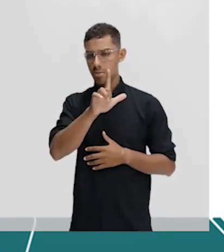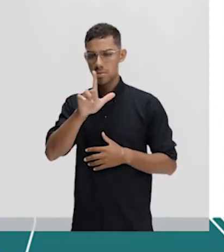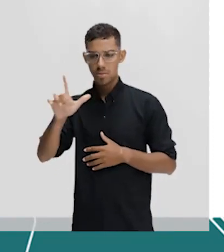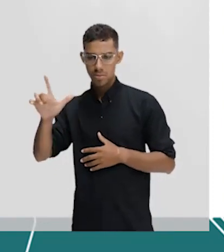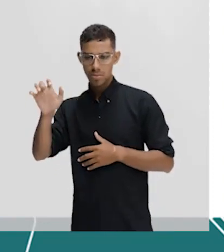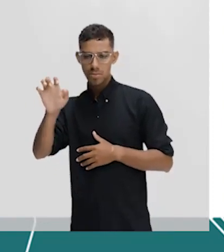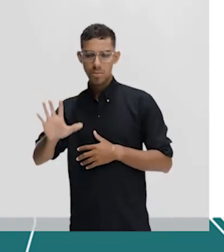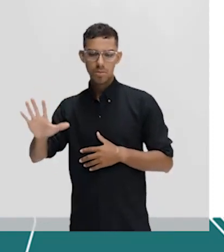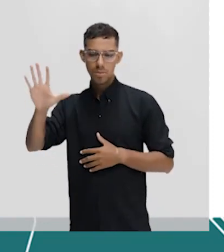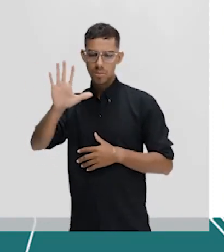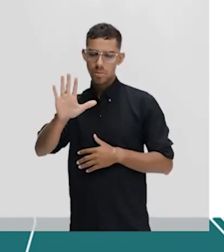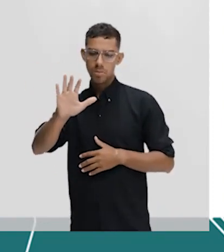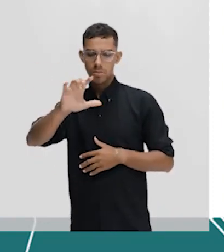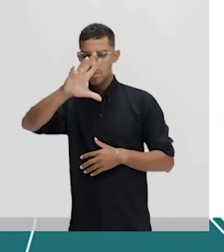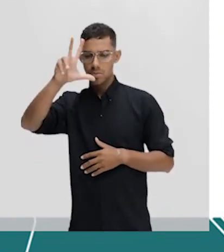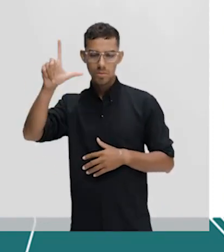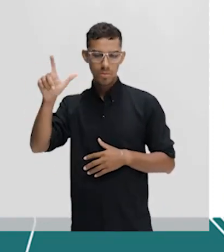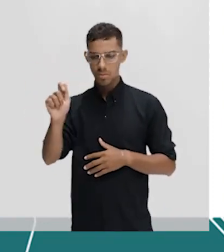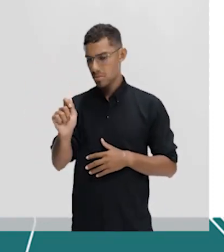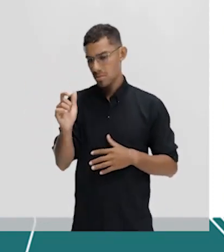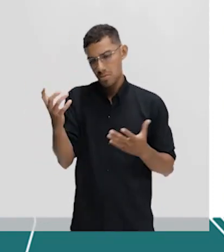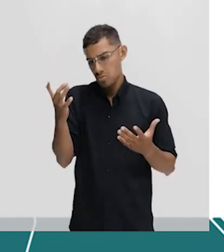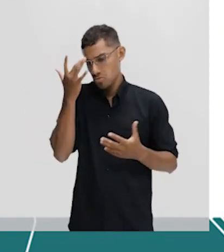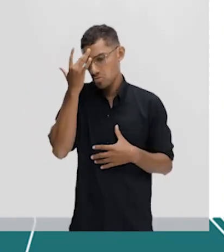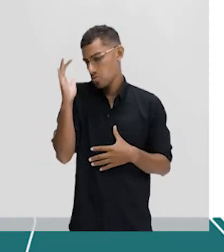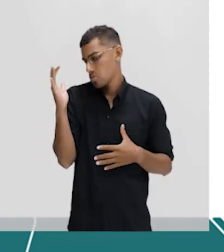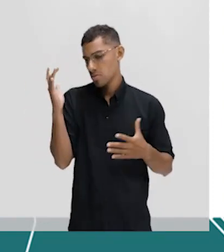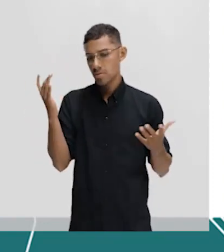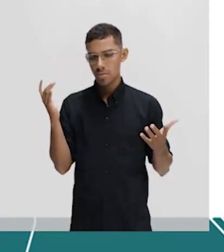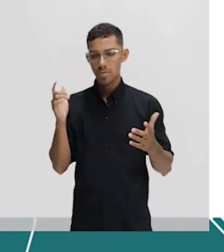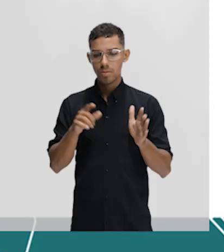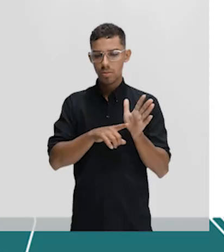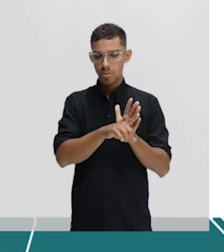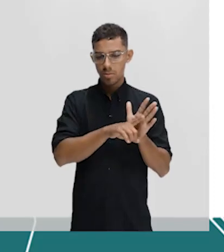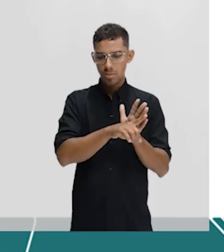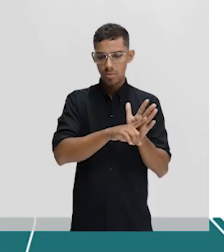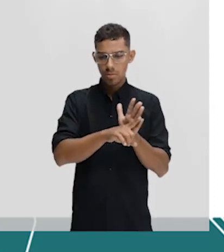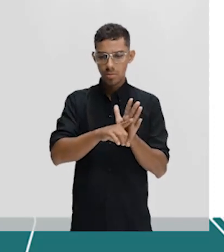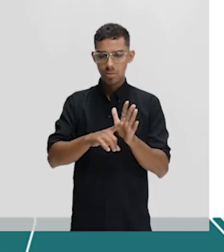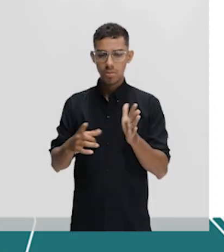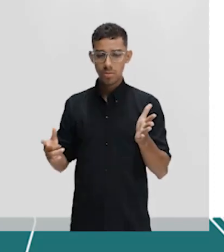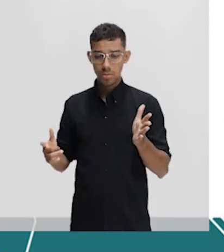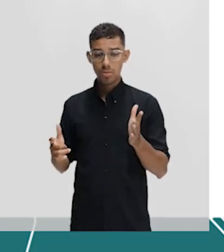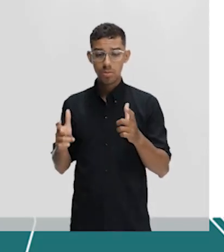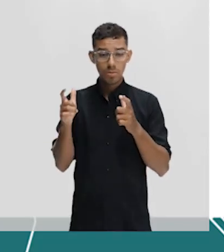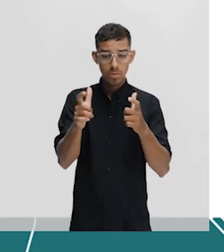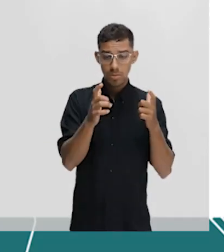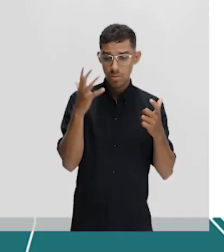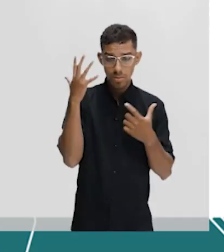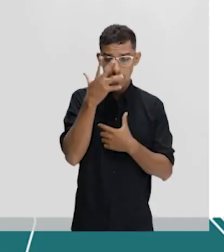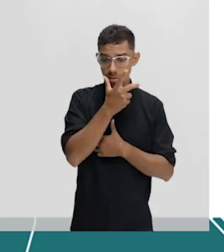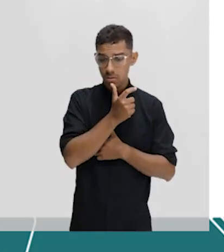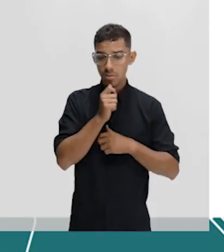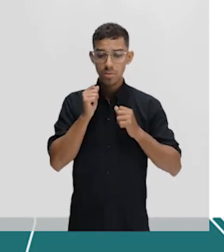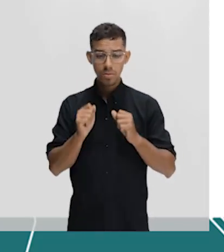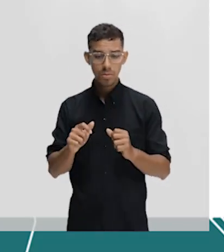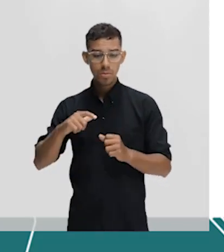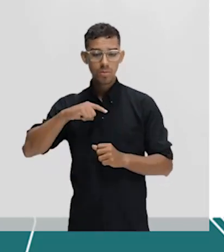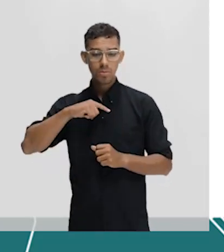qualquer forma, então na Ásia, não sei. De qualquer forma, na minha pesquisa, eu fiquei impressionado, porque além do local ser bonito, você